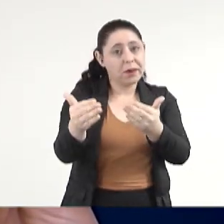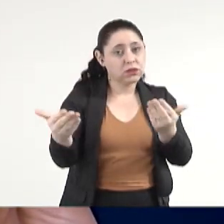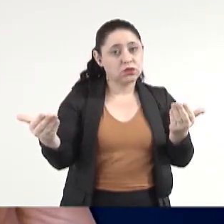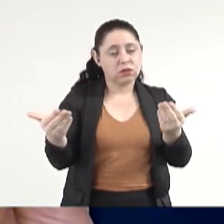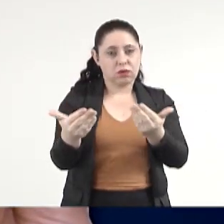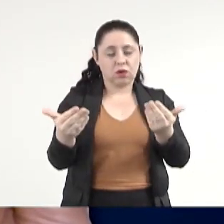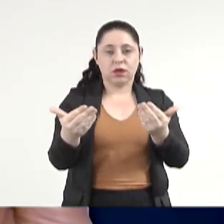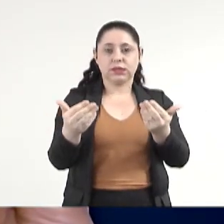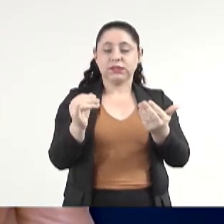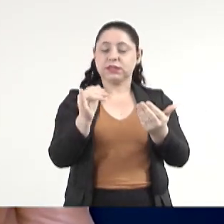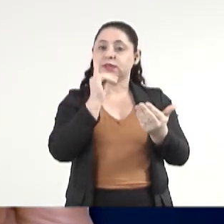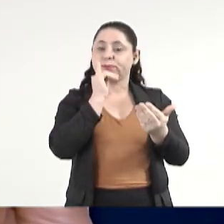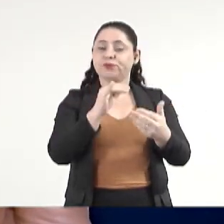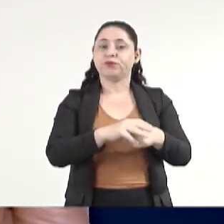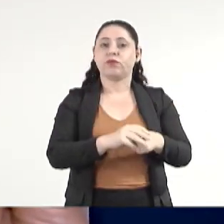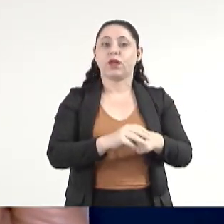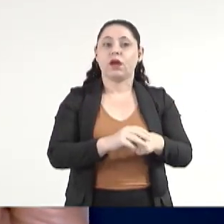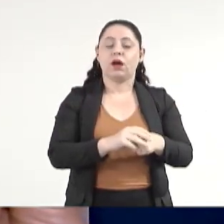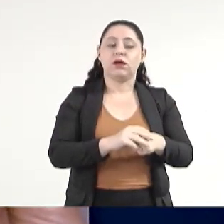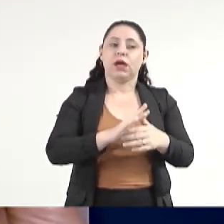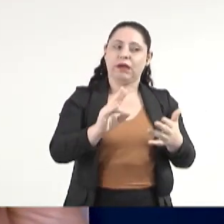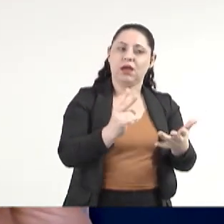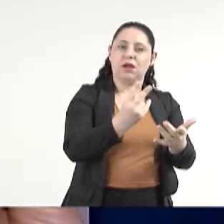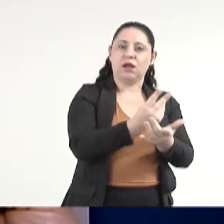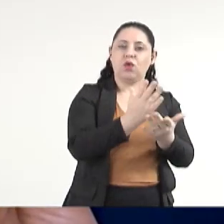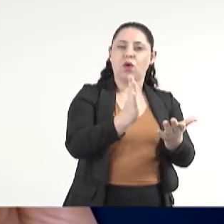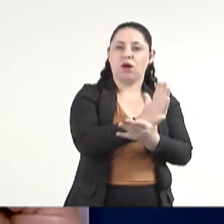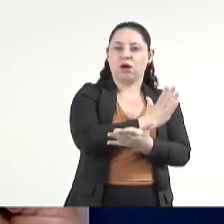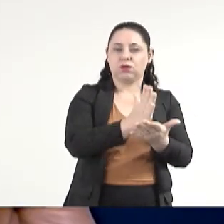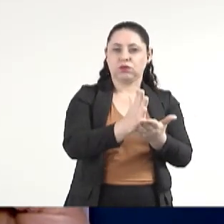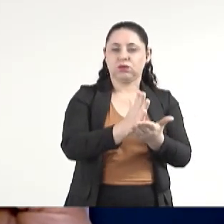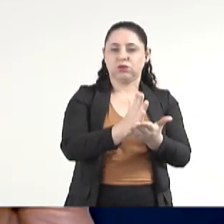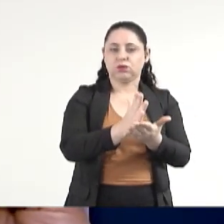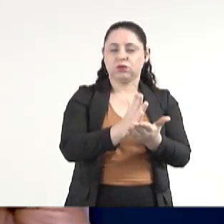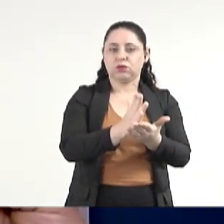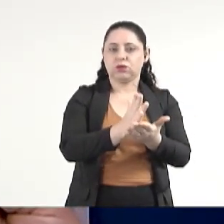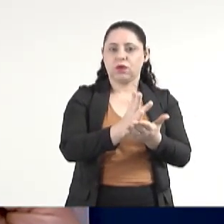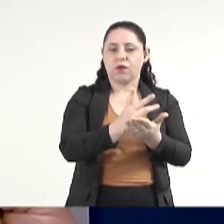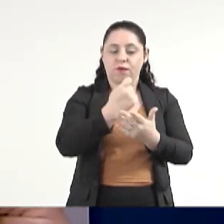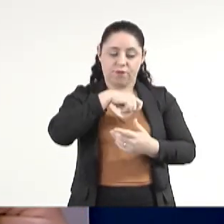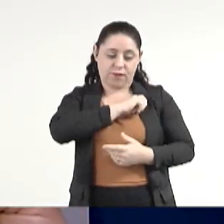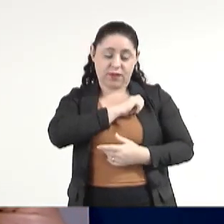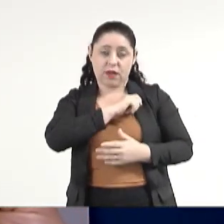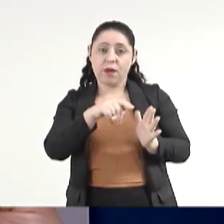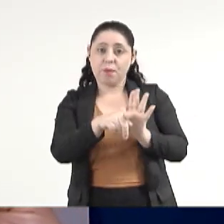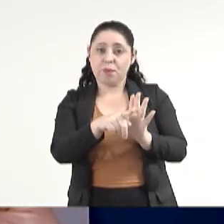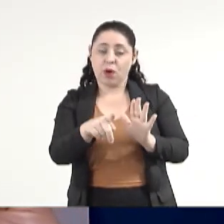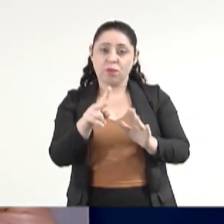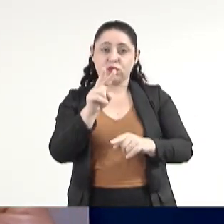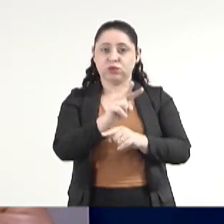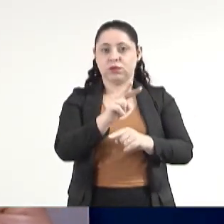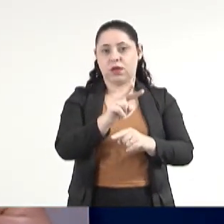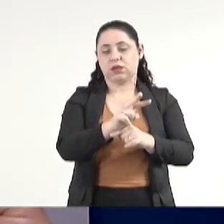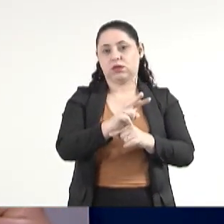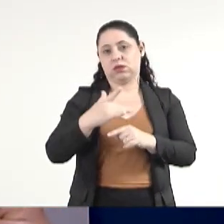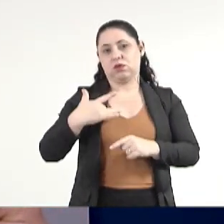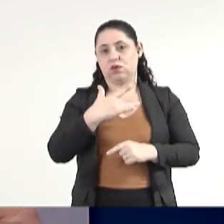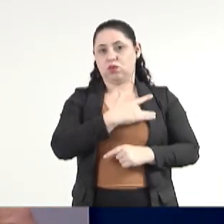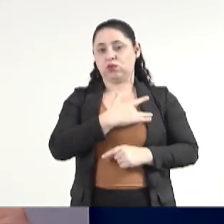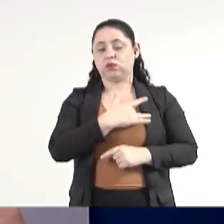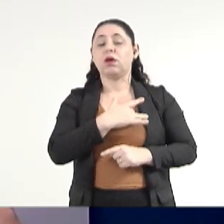atribuídas, no caso de autuação, né, pelos nossos fiscais sanitários, também